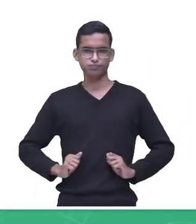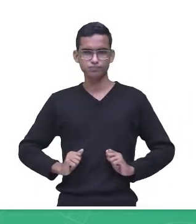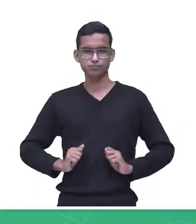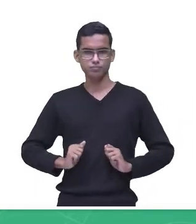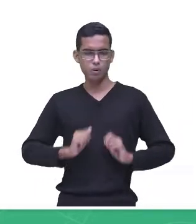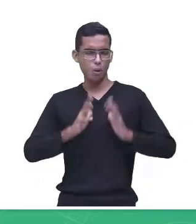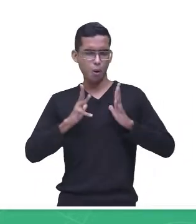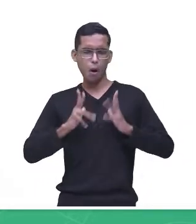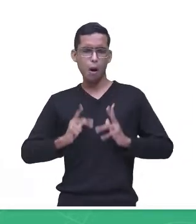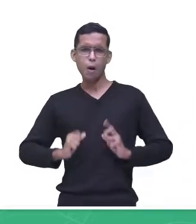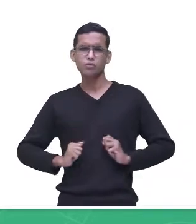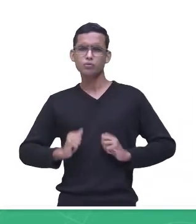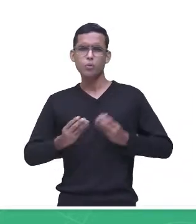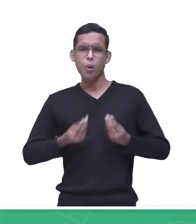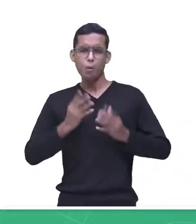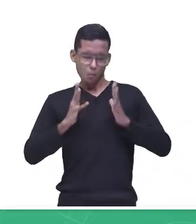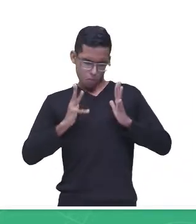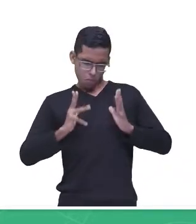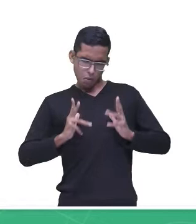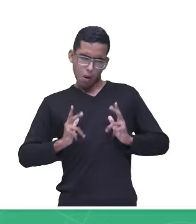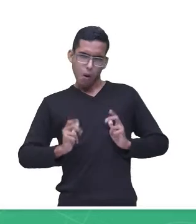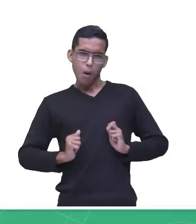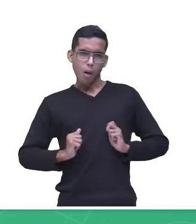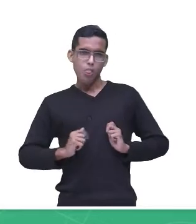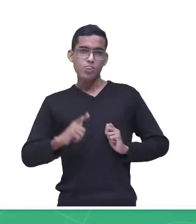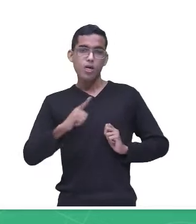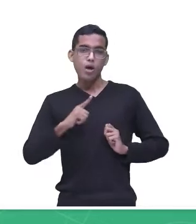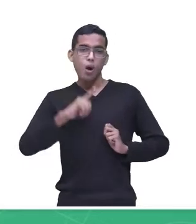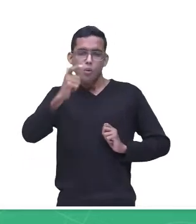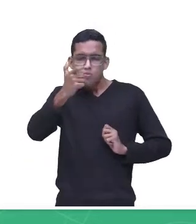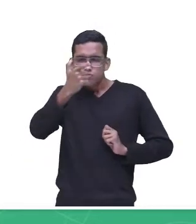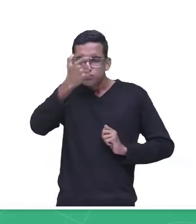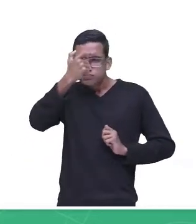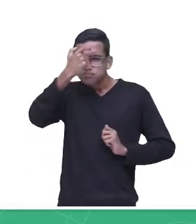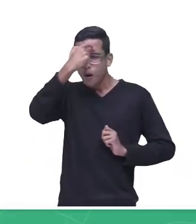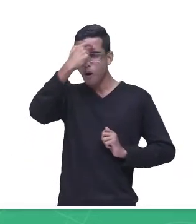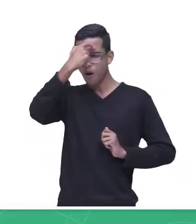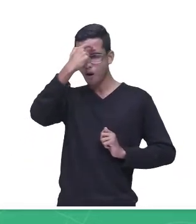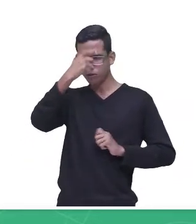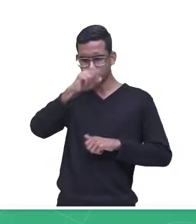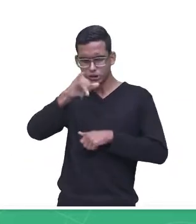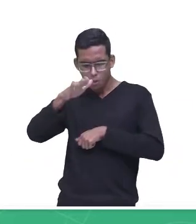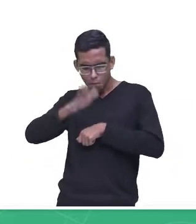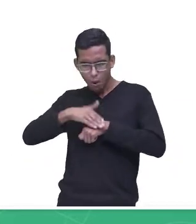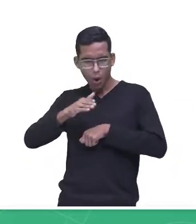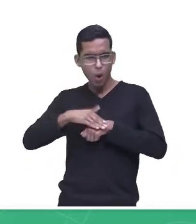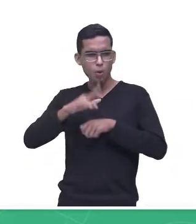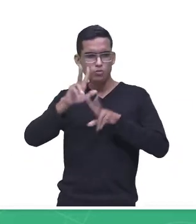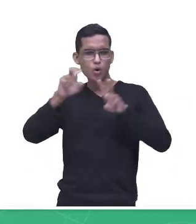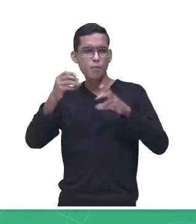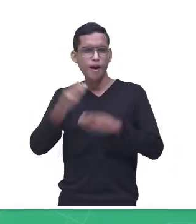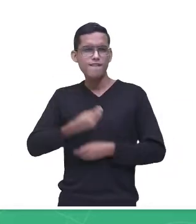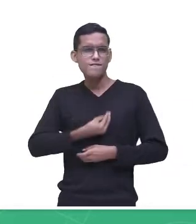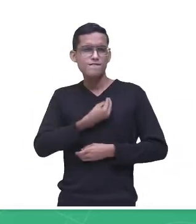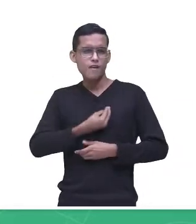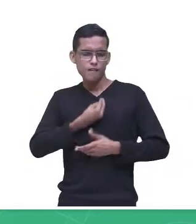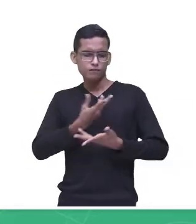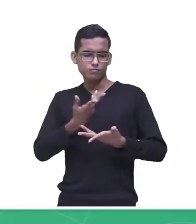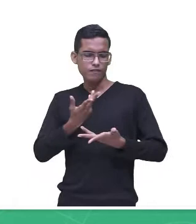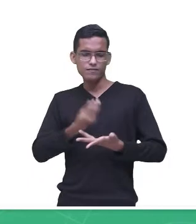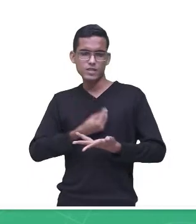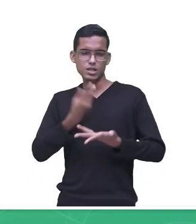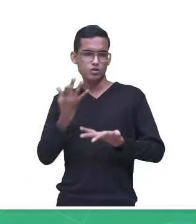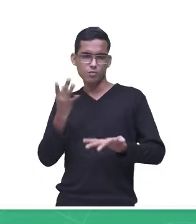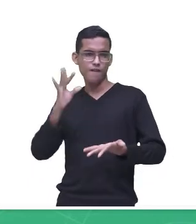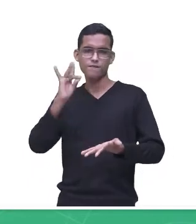faz isso? Tomando consciência em si mesma das verdades eternas. E liberta do